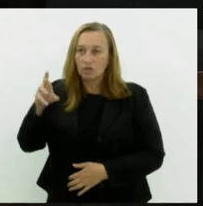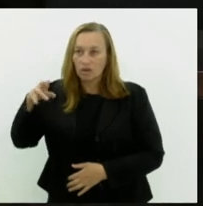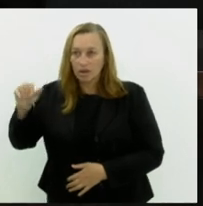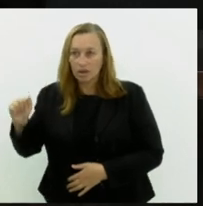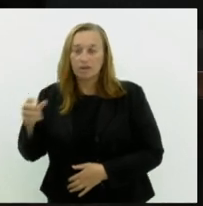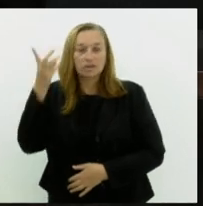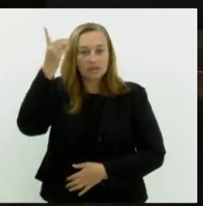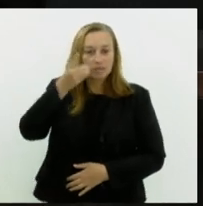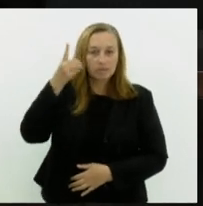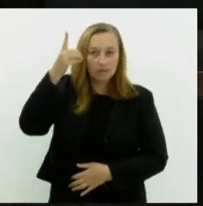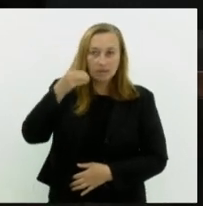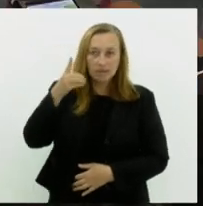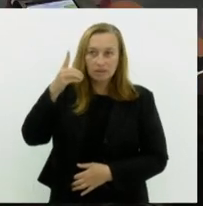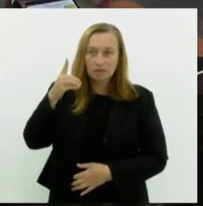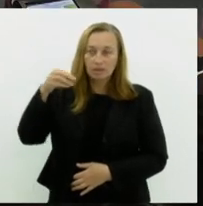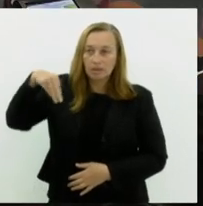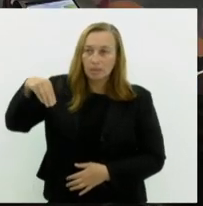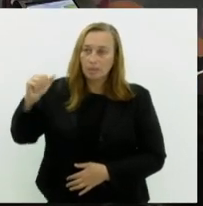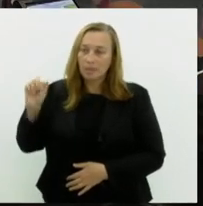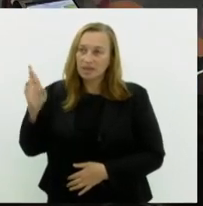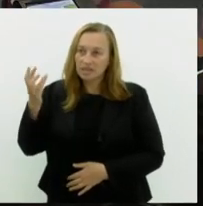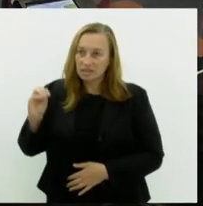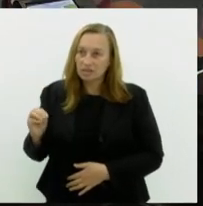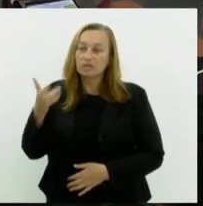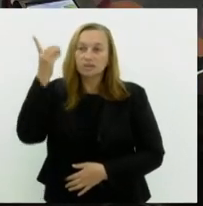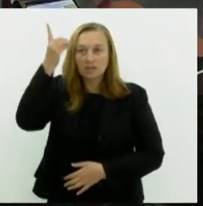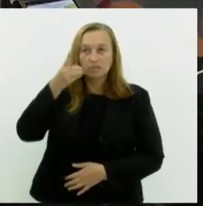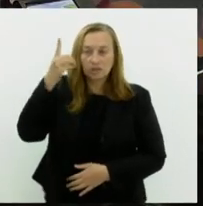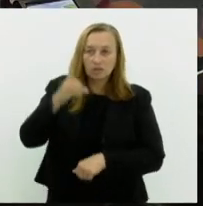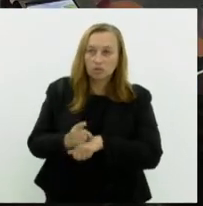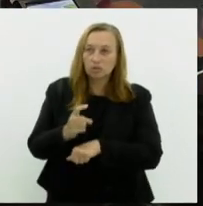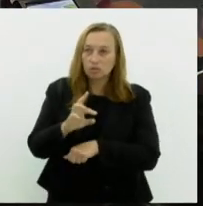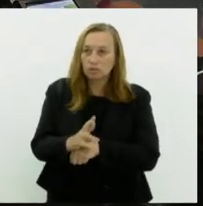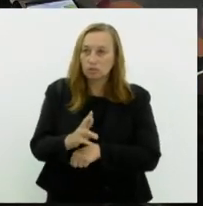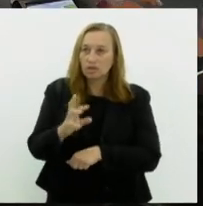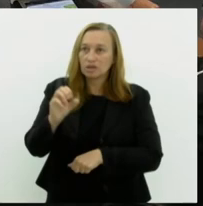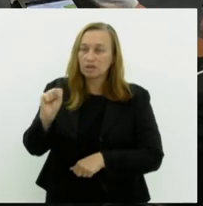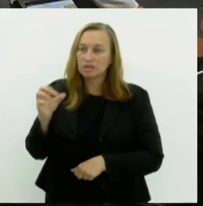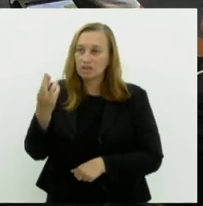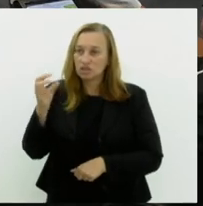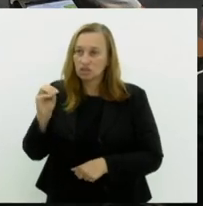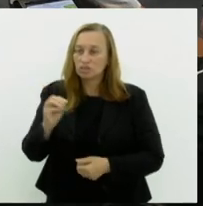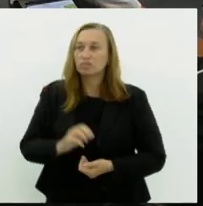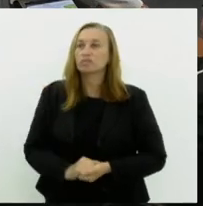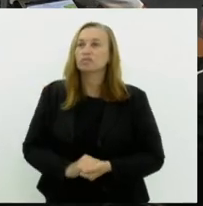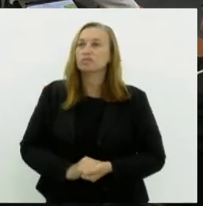deputado Carlos Macedo, deputado doutor Serginho.